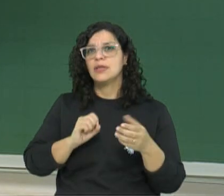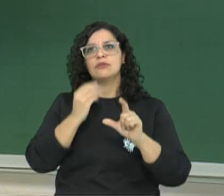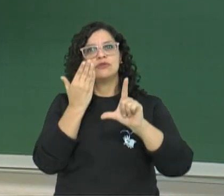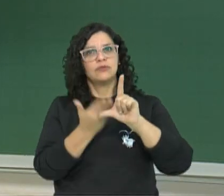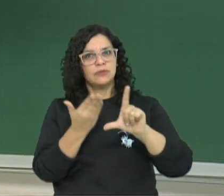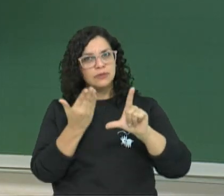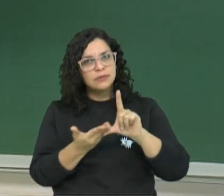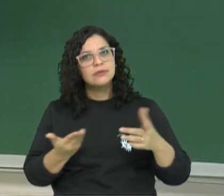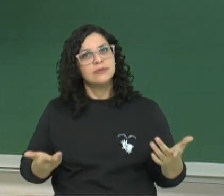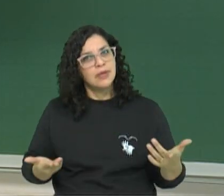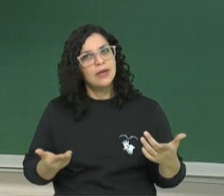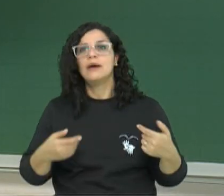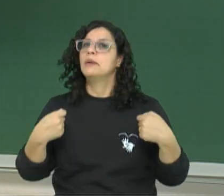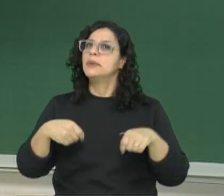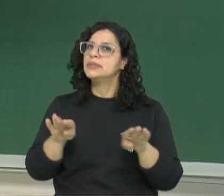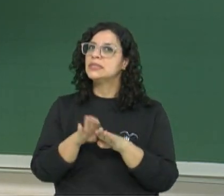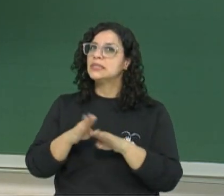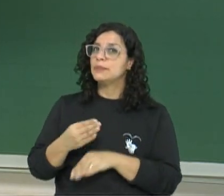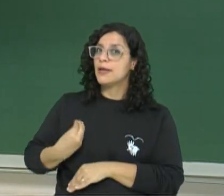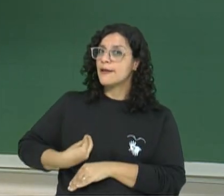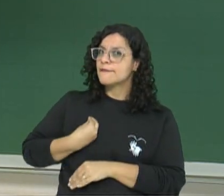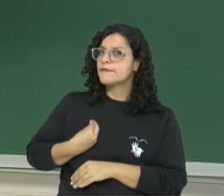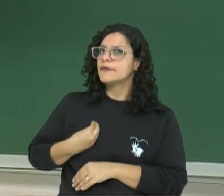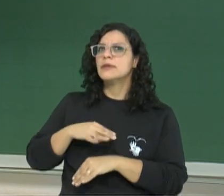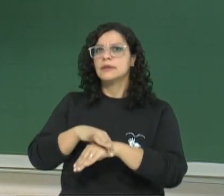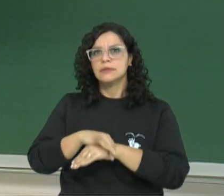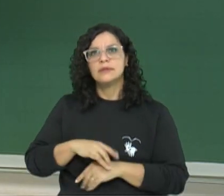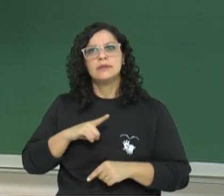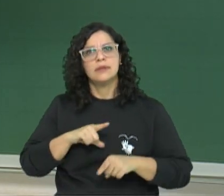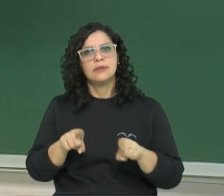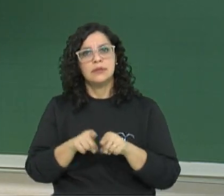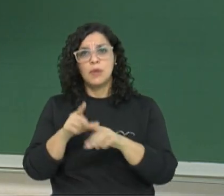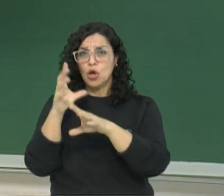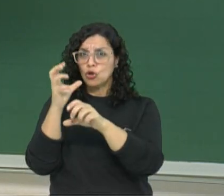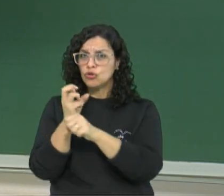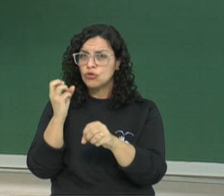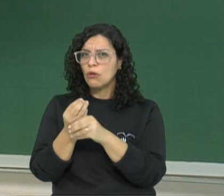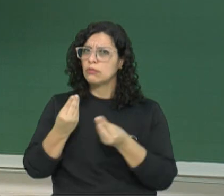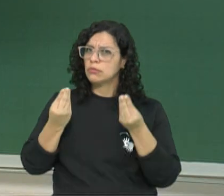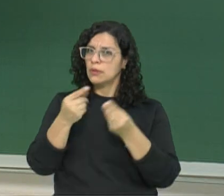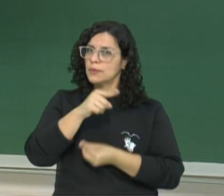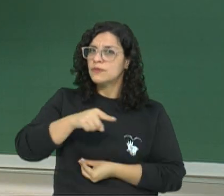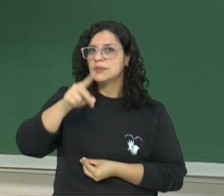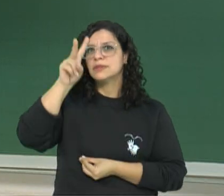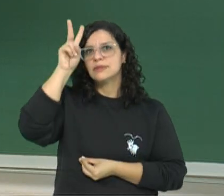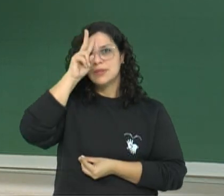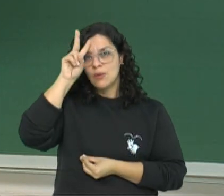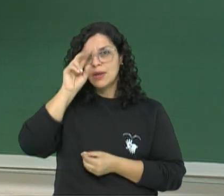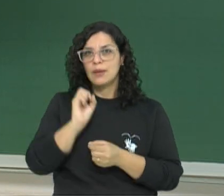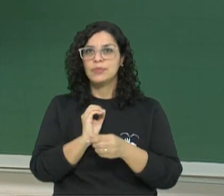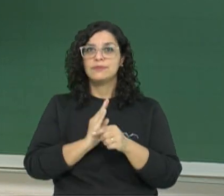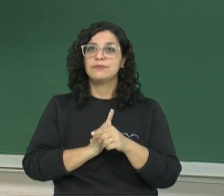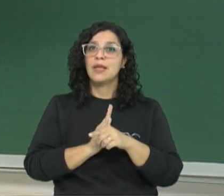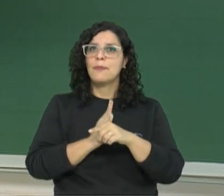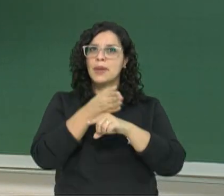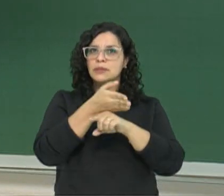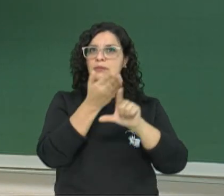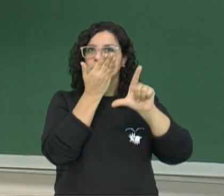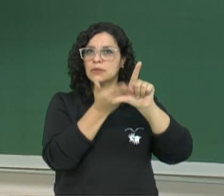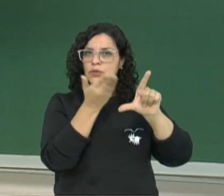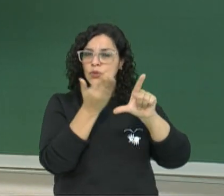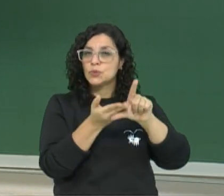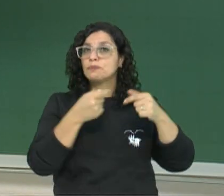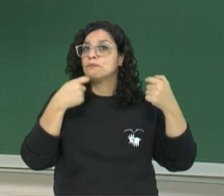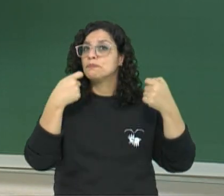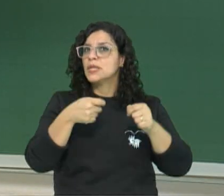Classroom, pessoal. Elas garantem a sua frequência, garante a sua notinha também. Então, lembre-se de entrar nas atividades